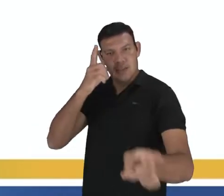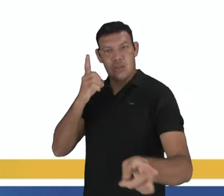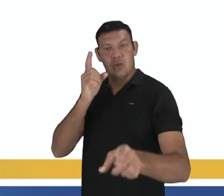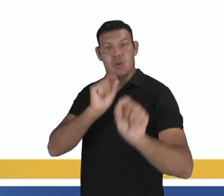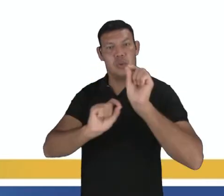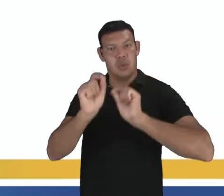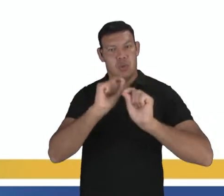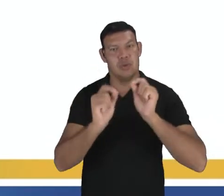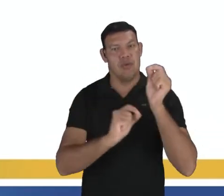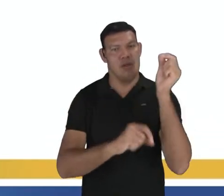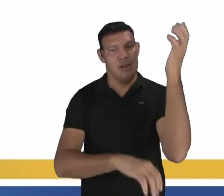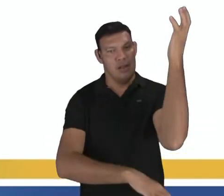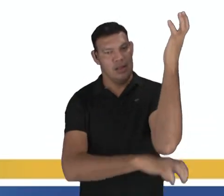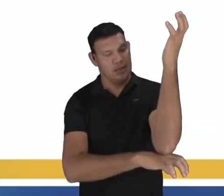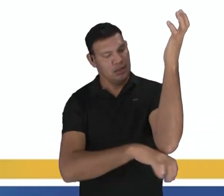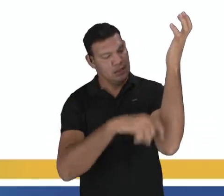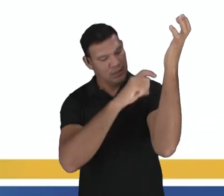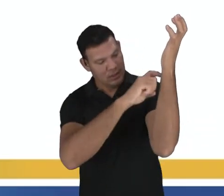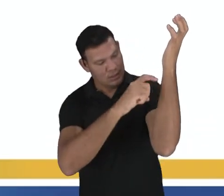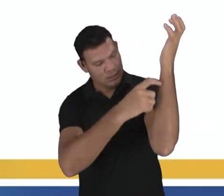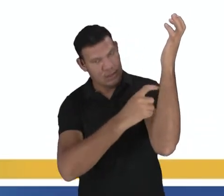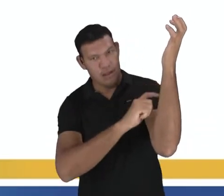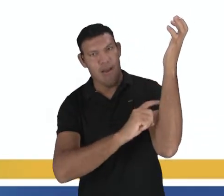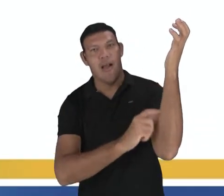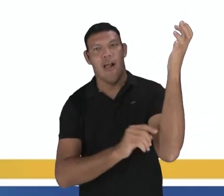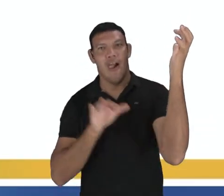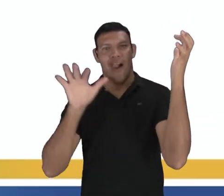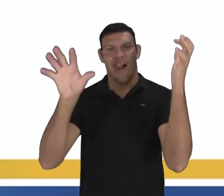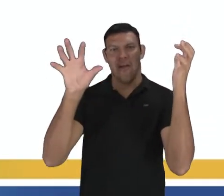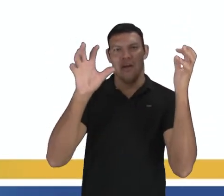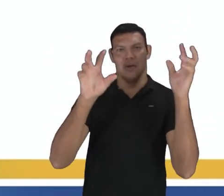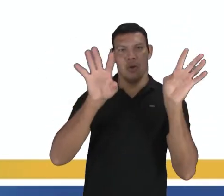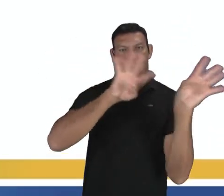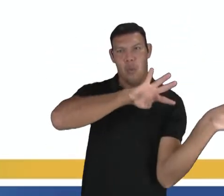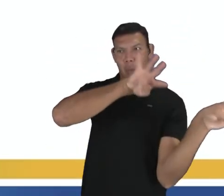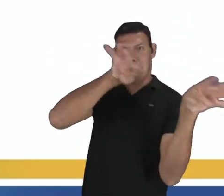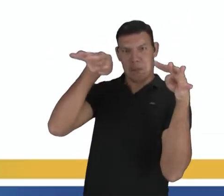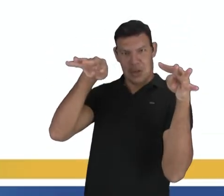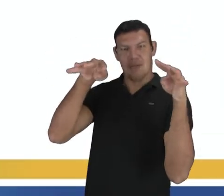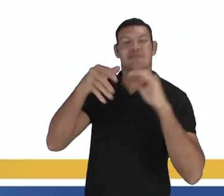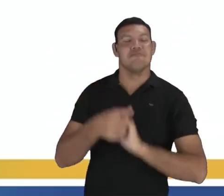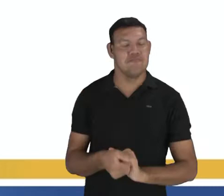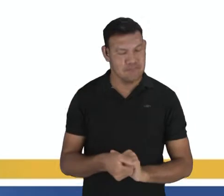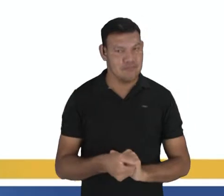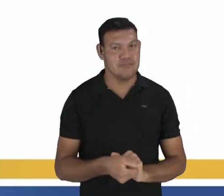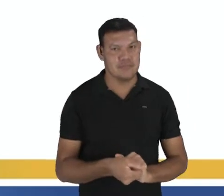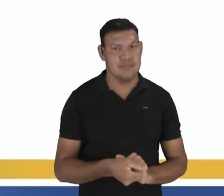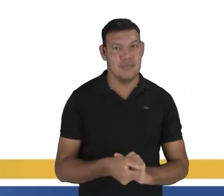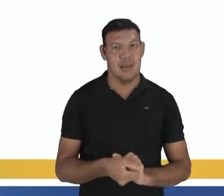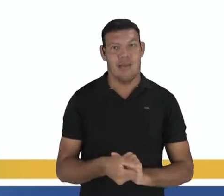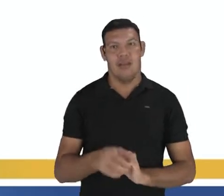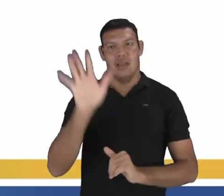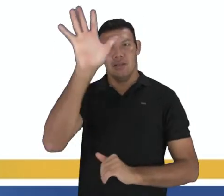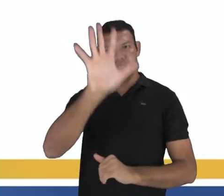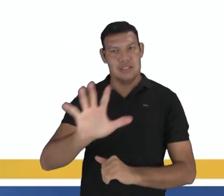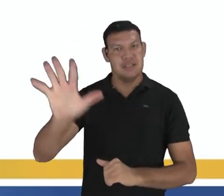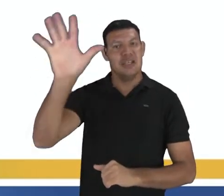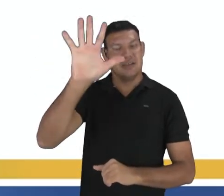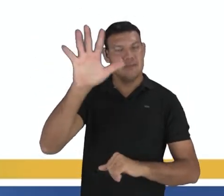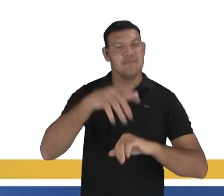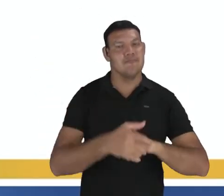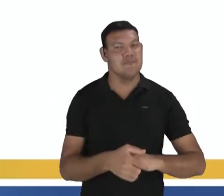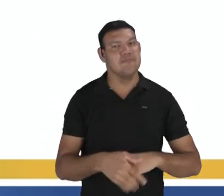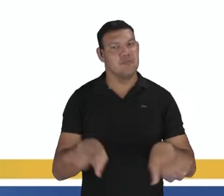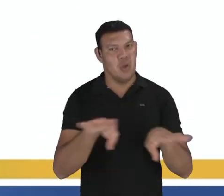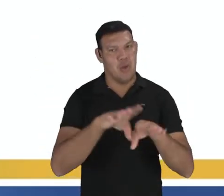borracha, que faz com que a nossa região ganhe, então, importância, né? Importância nacional e